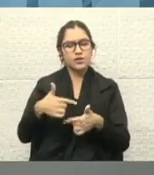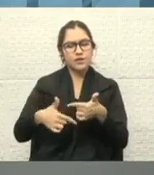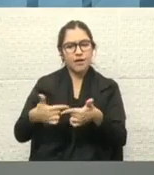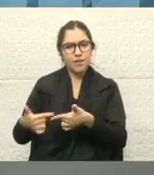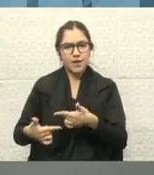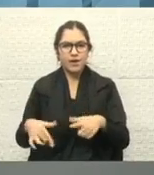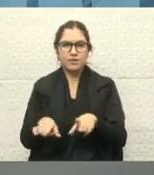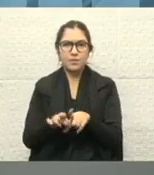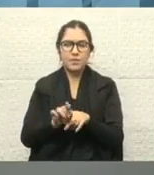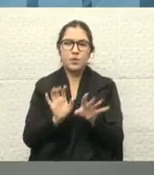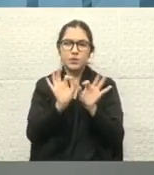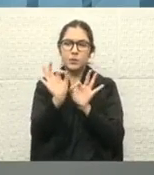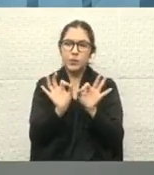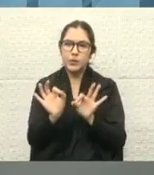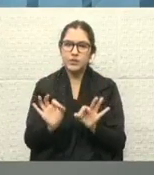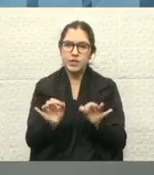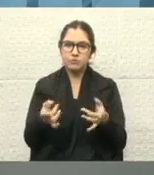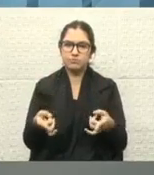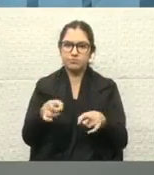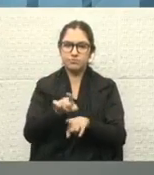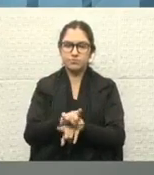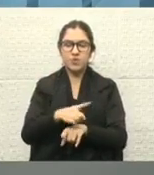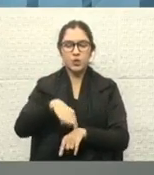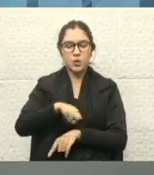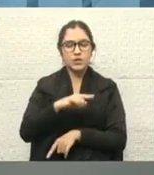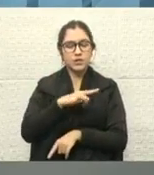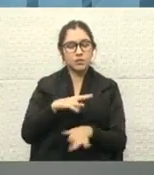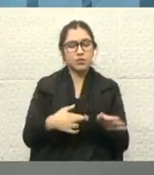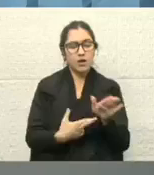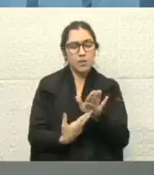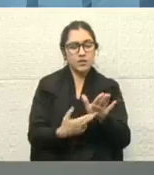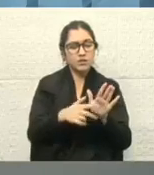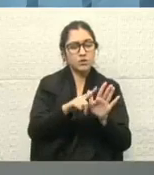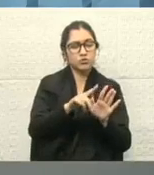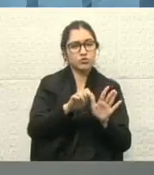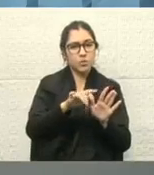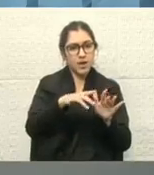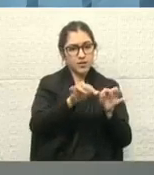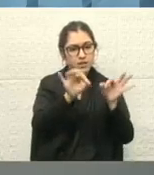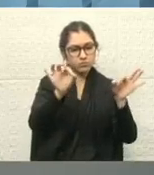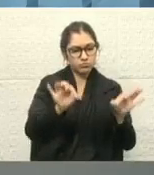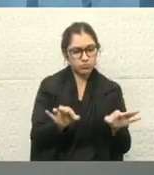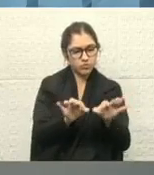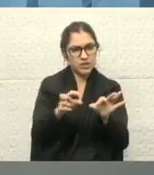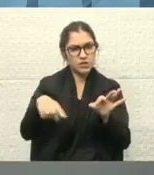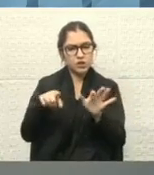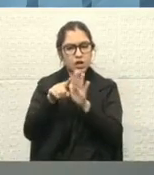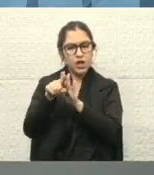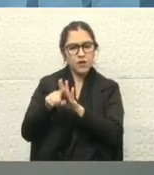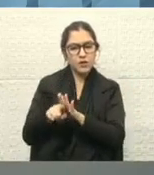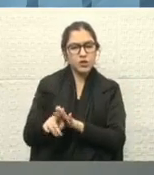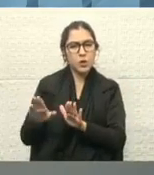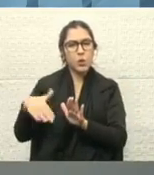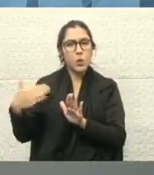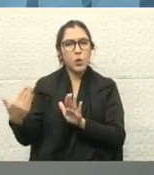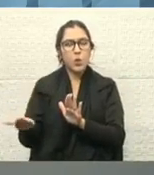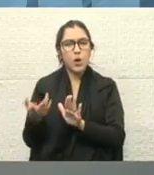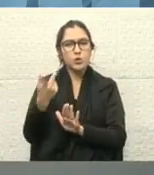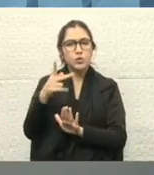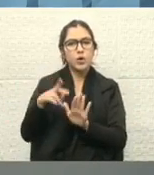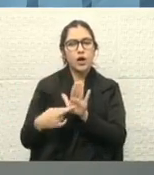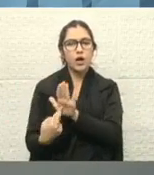trabalhar com esse processo inverso. Nós temos a representação geométrica e nós vamos investigar qual seria